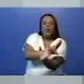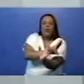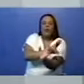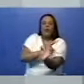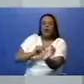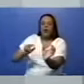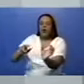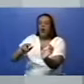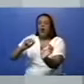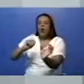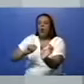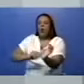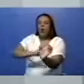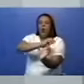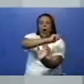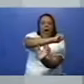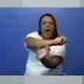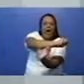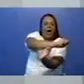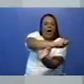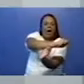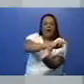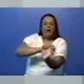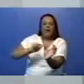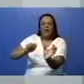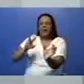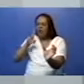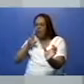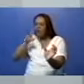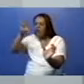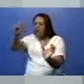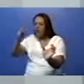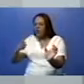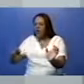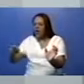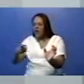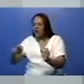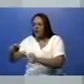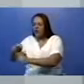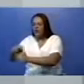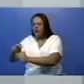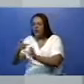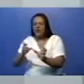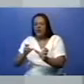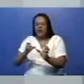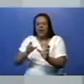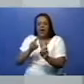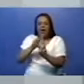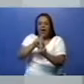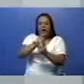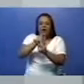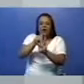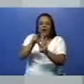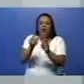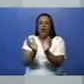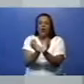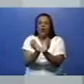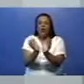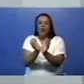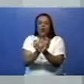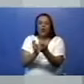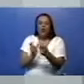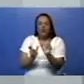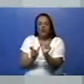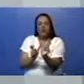dele? O A, que é o artigo, e o forte, que é o adjetivo. Então, o sintagma nominal é um conjuntinho, um bloco de palavras